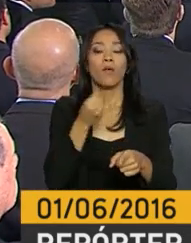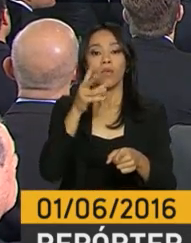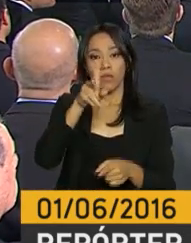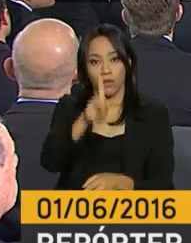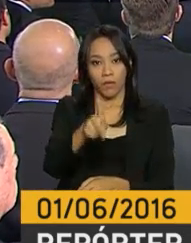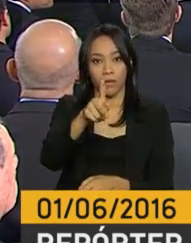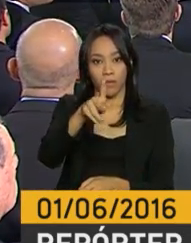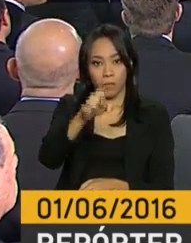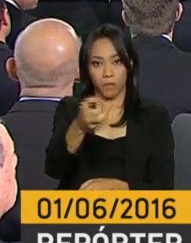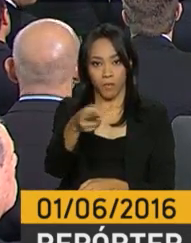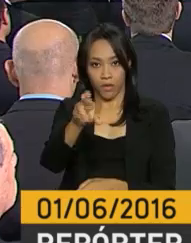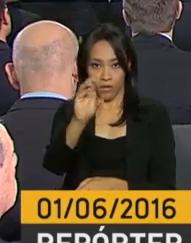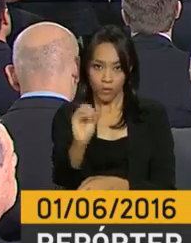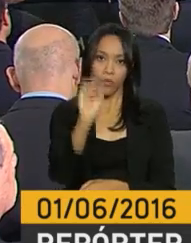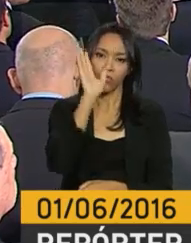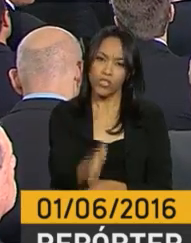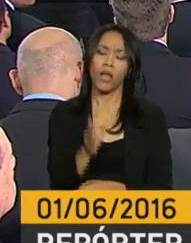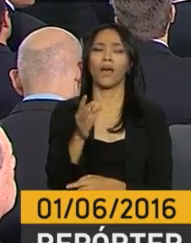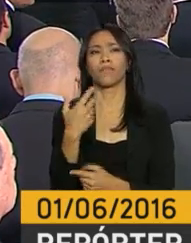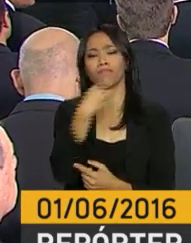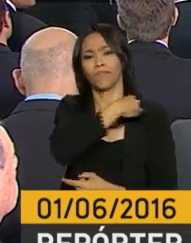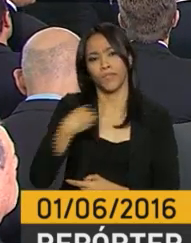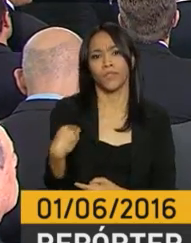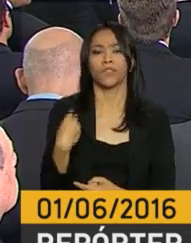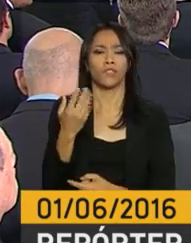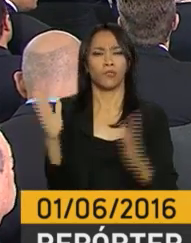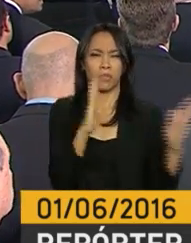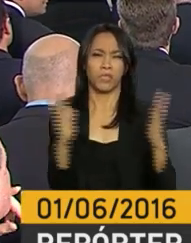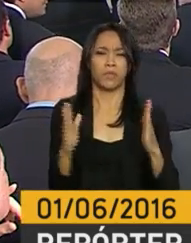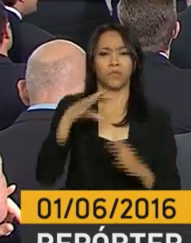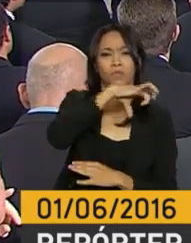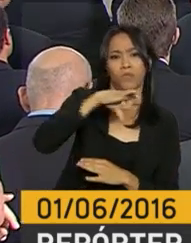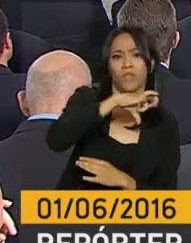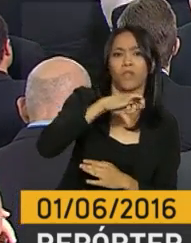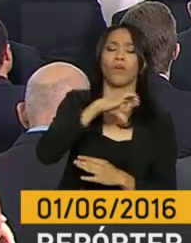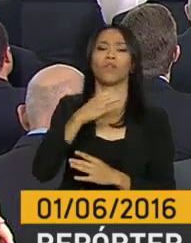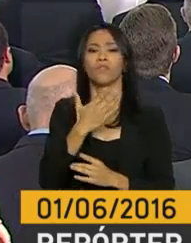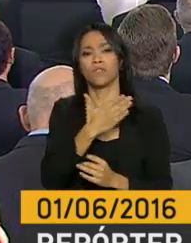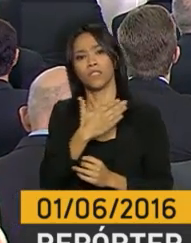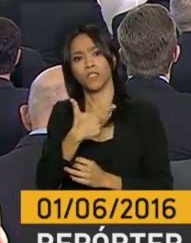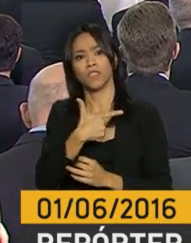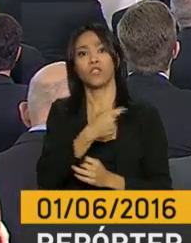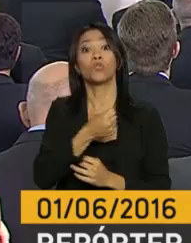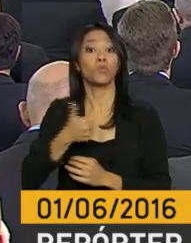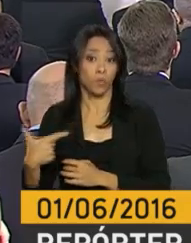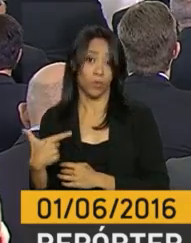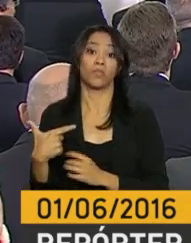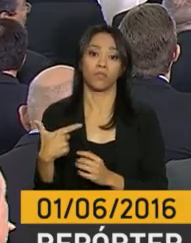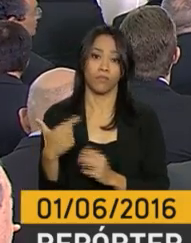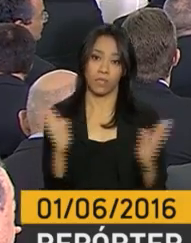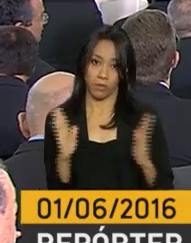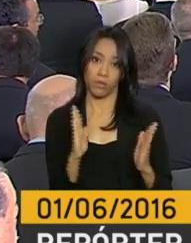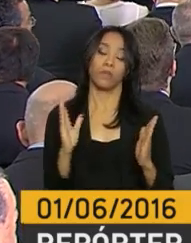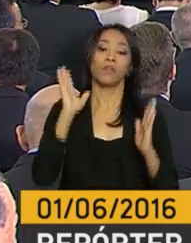presidência Pedro parente já foi ministro de estado entre 1999 e 2002